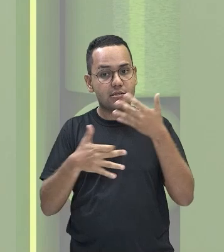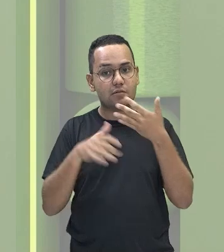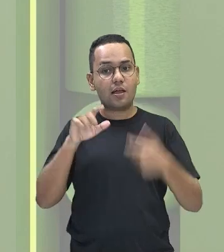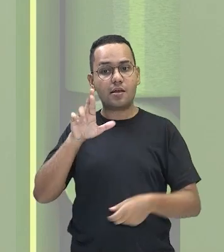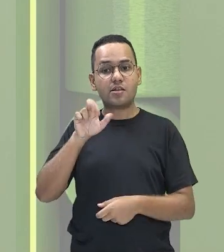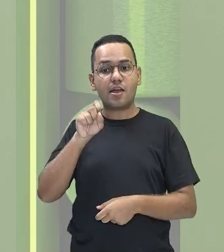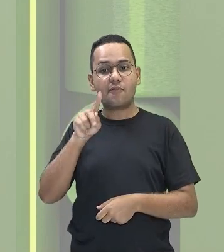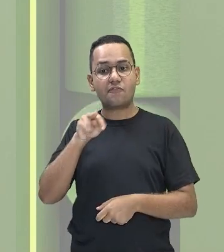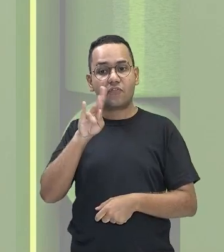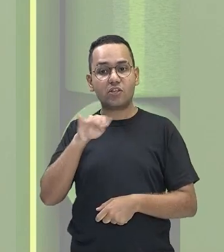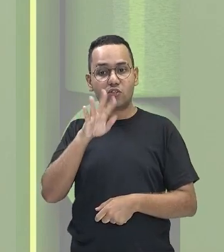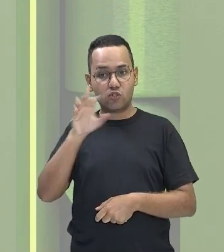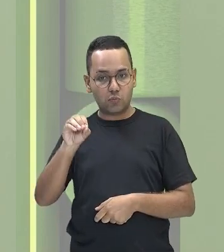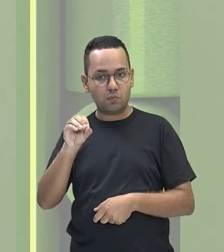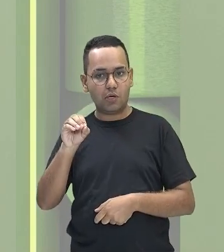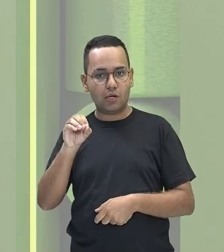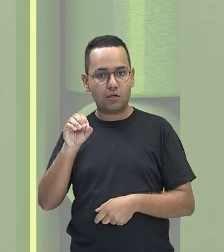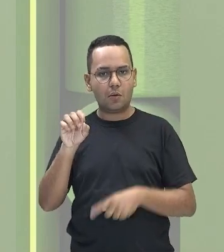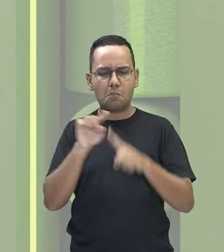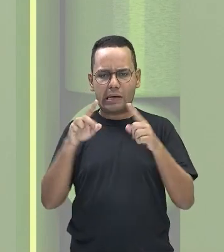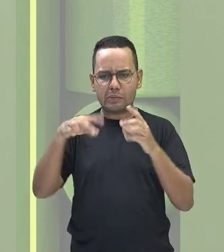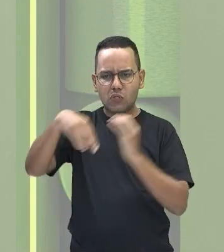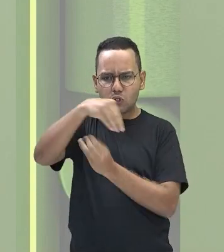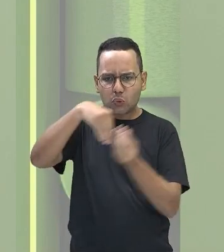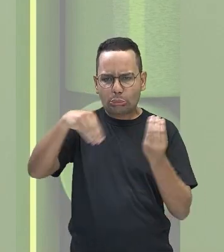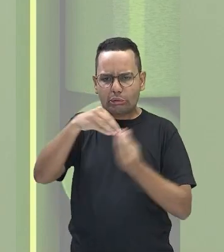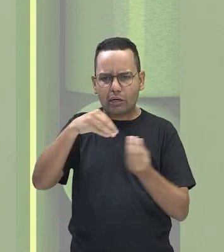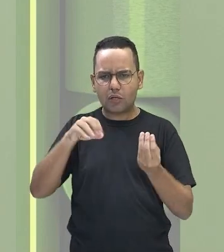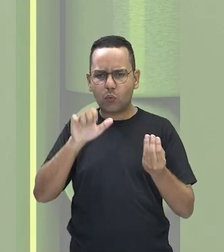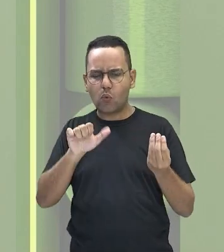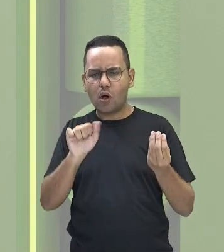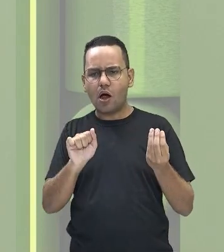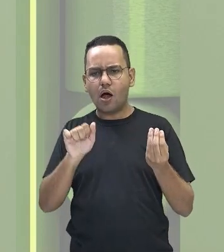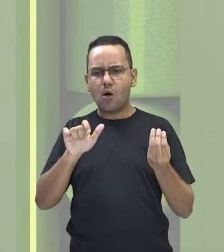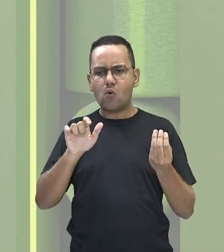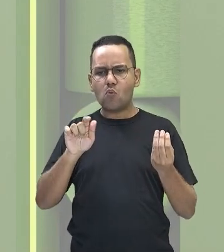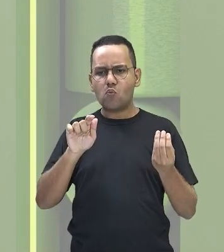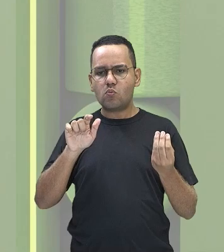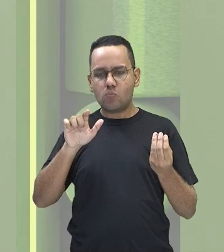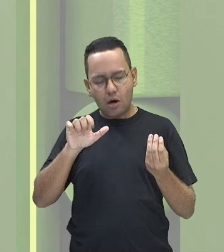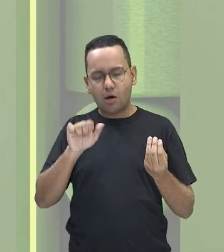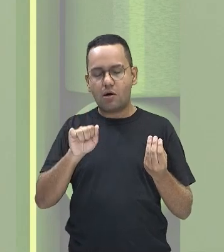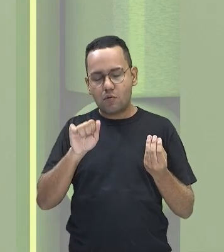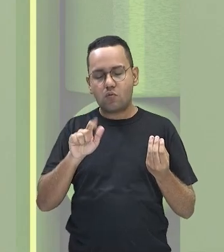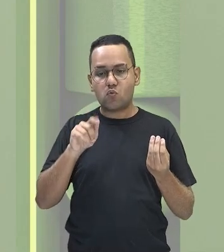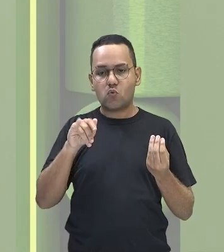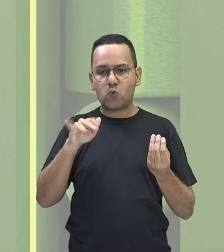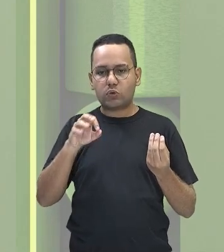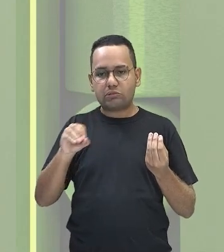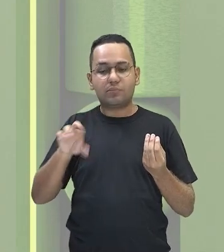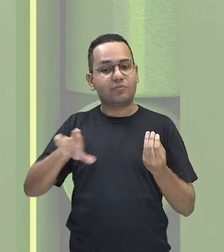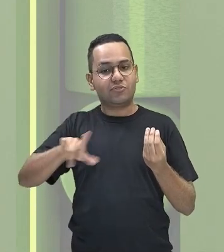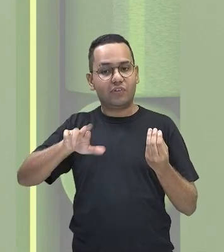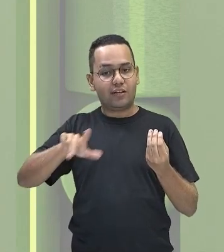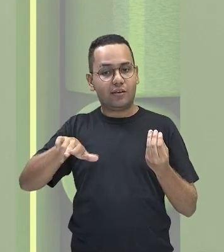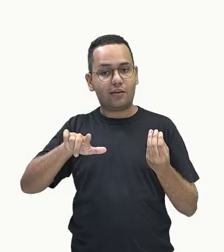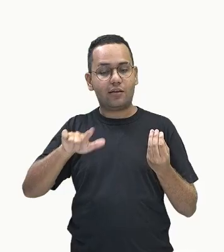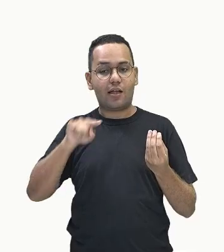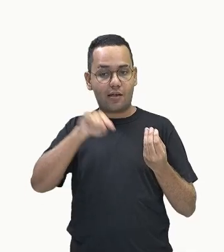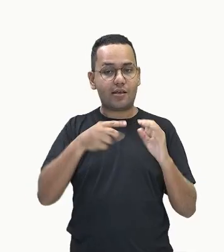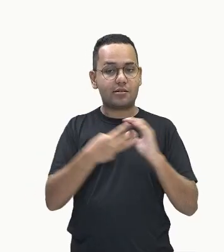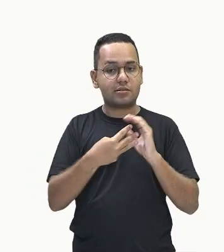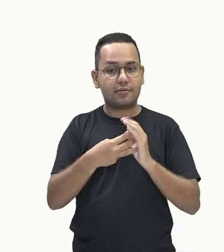porque possui algodão na sua composição, certo? Os tecidos dos seres humanos são feitos de células.